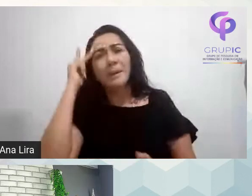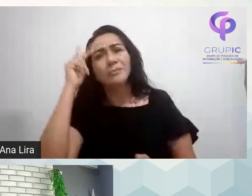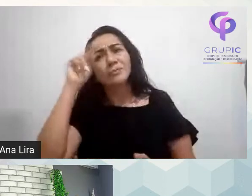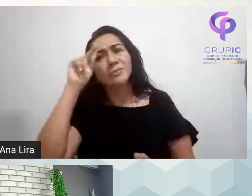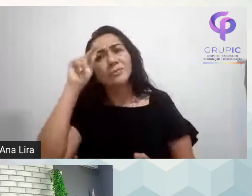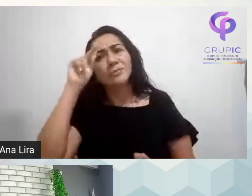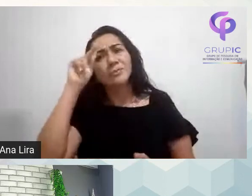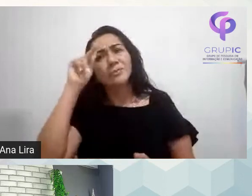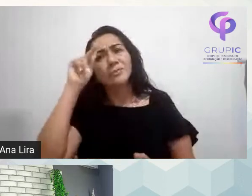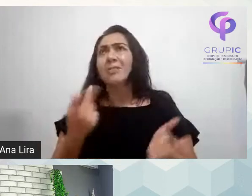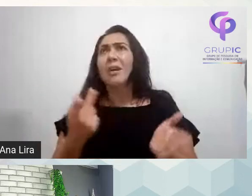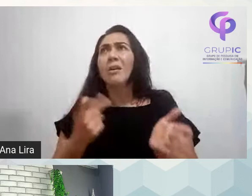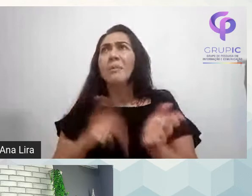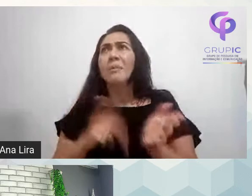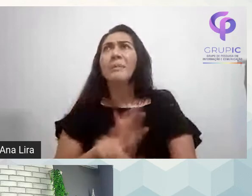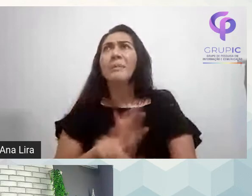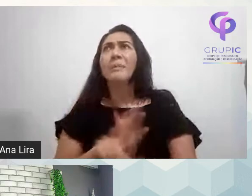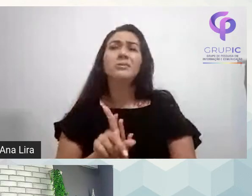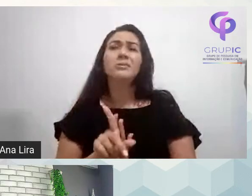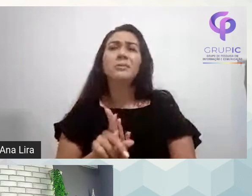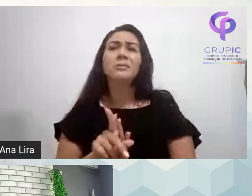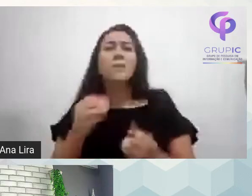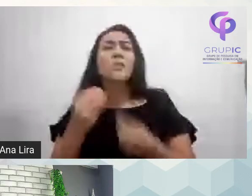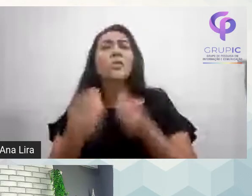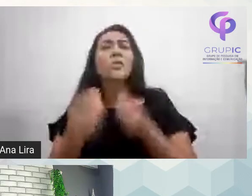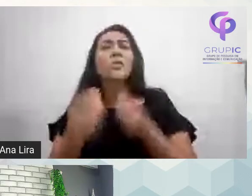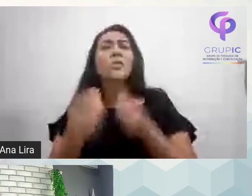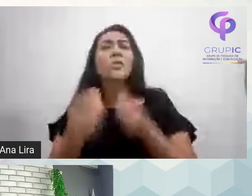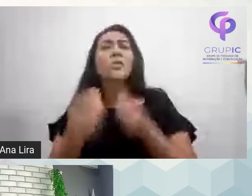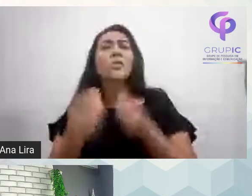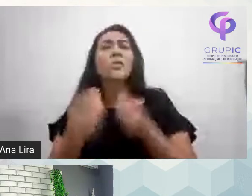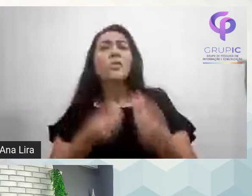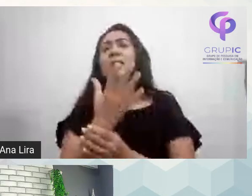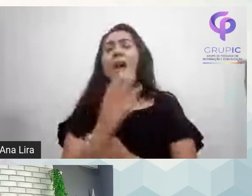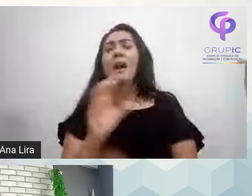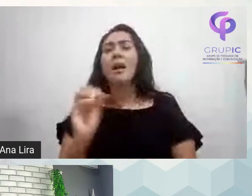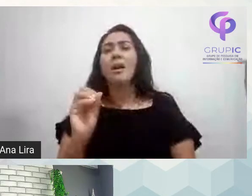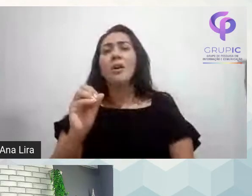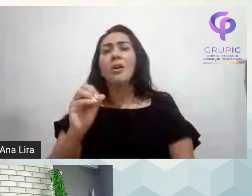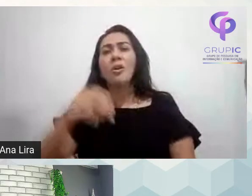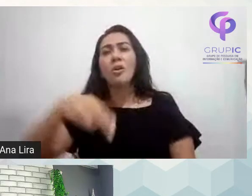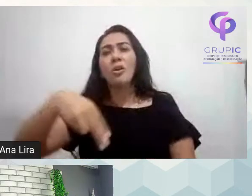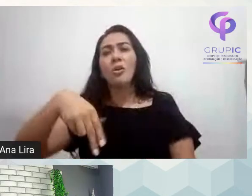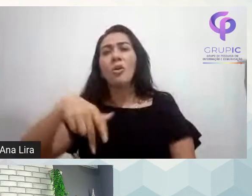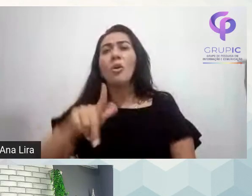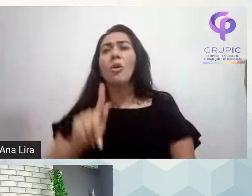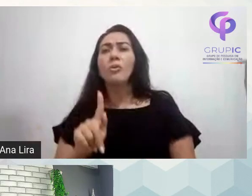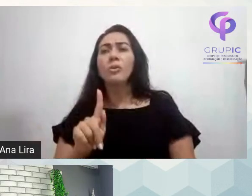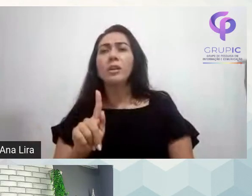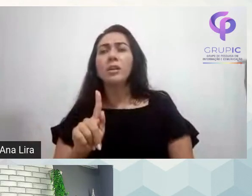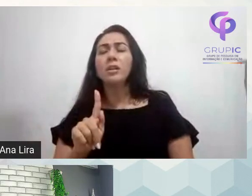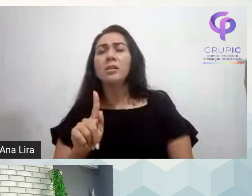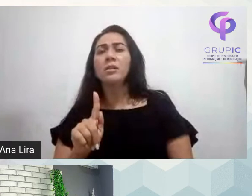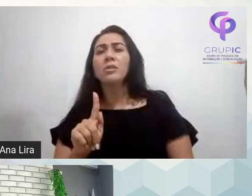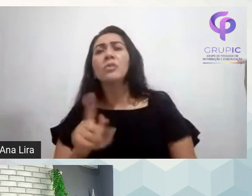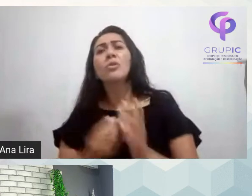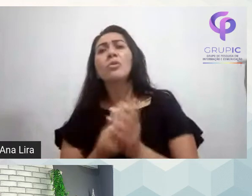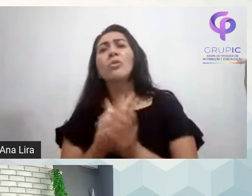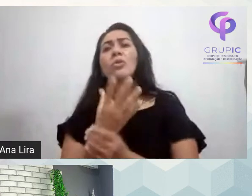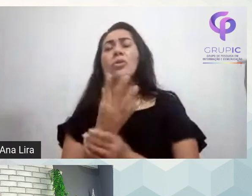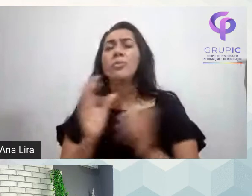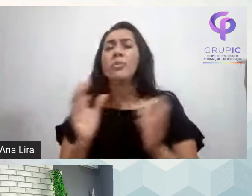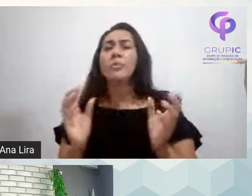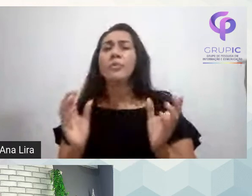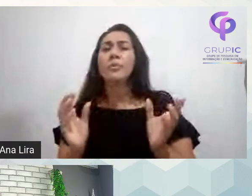da sociedade civil, né? Então, o que eu preciso fazer? E aí, nós damos todo esse suporte, todo esse know-how. Olha, nós